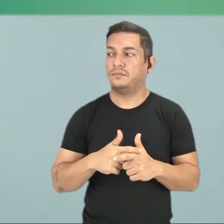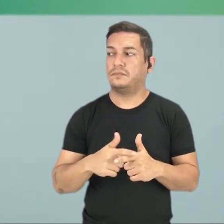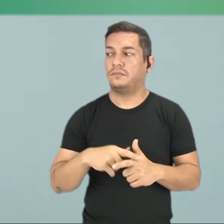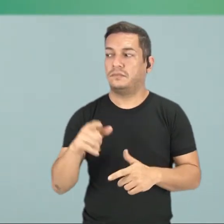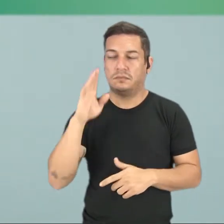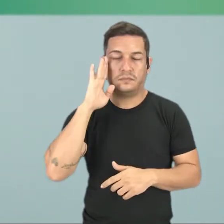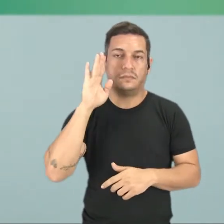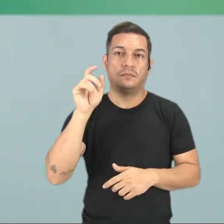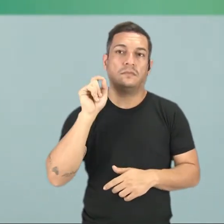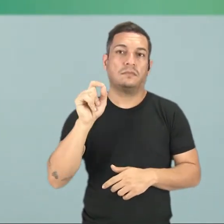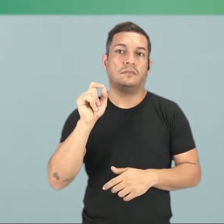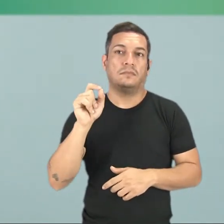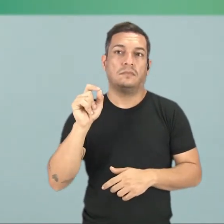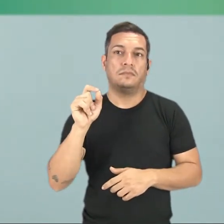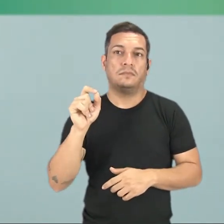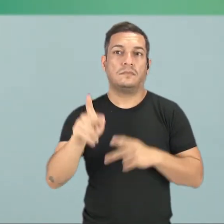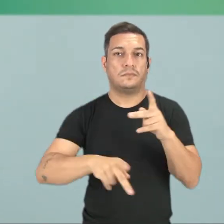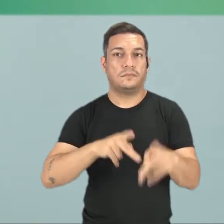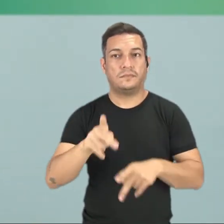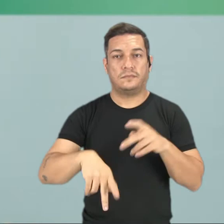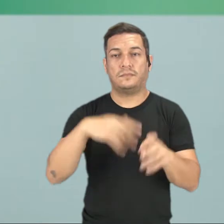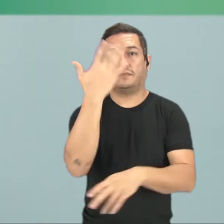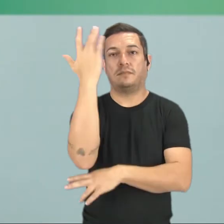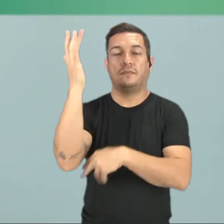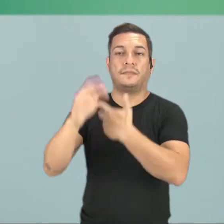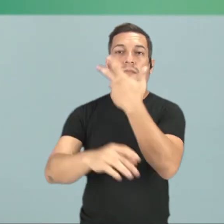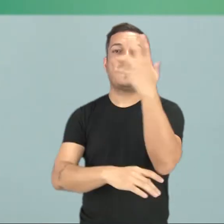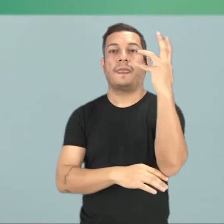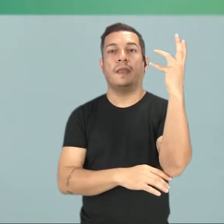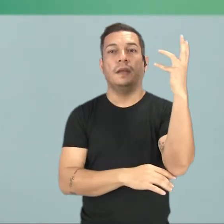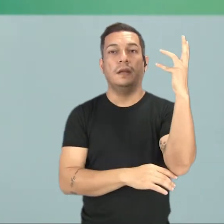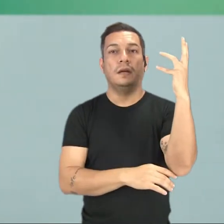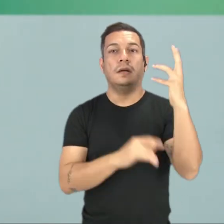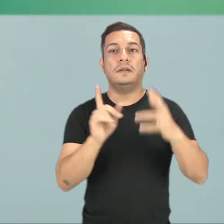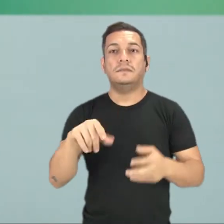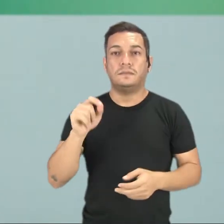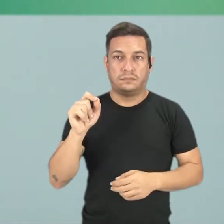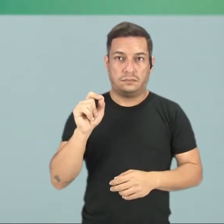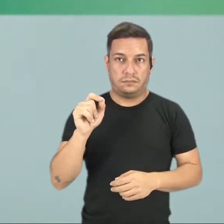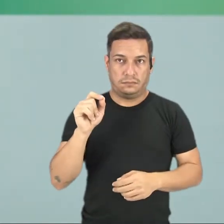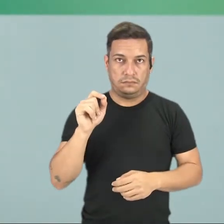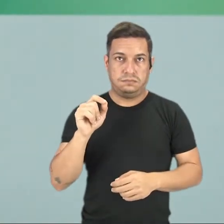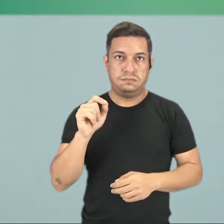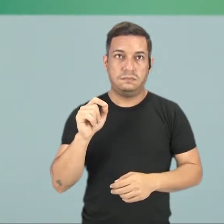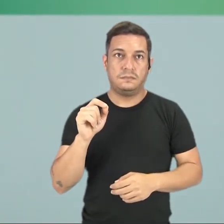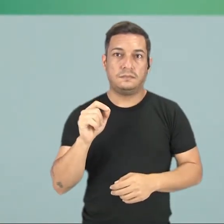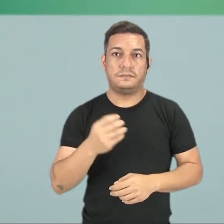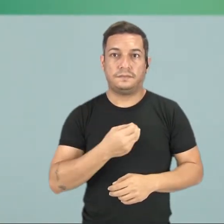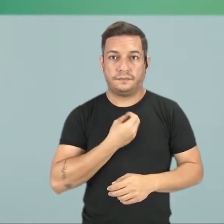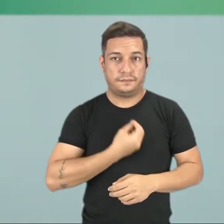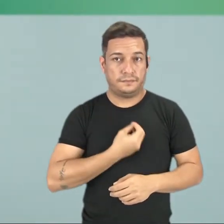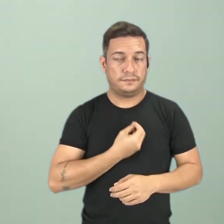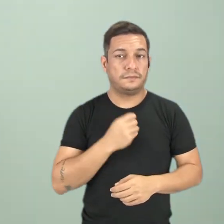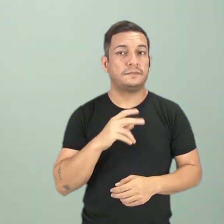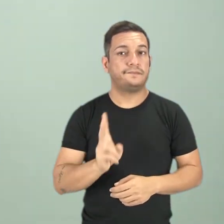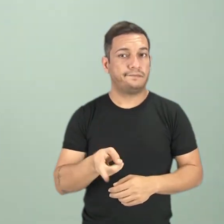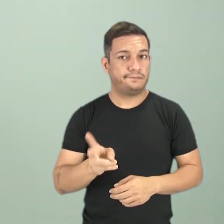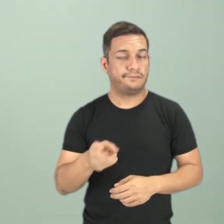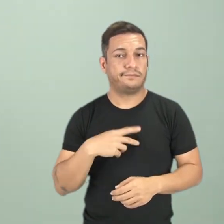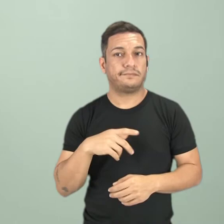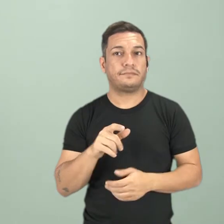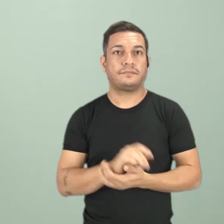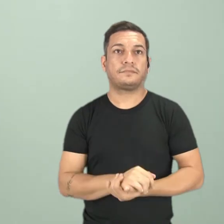conflito é principalmente com os povos da floresta, que são aqueles povos que são verdadeiros guardiões. Então a região